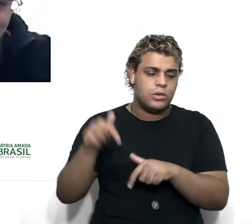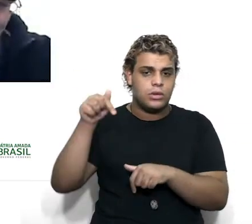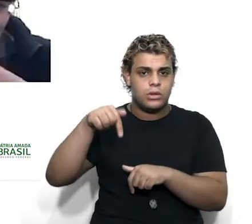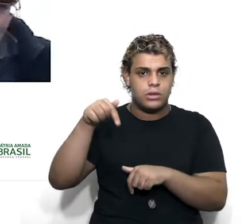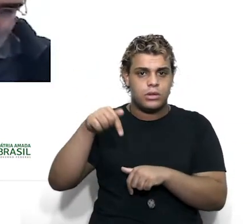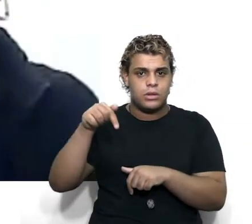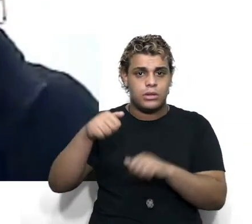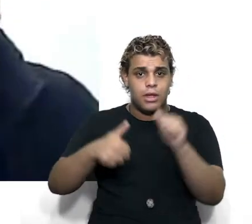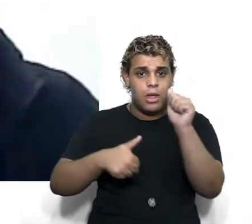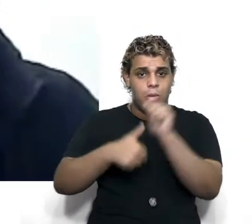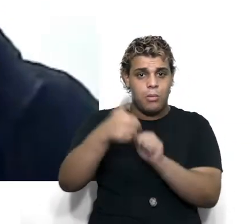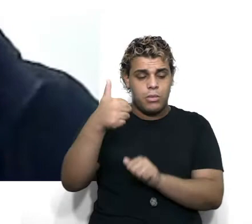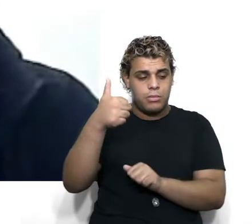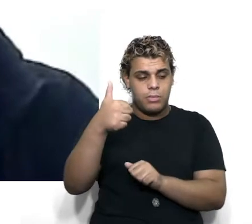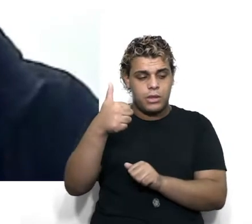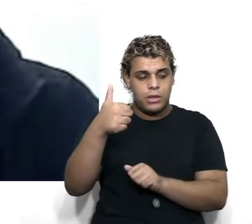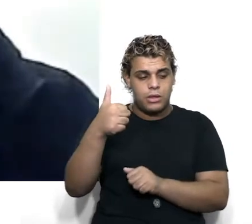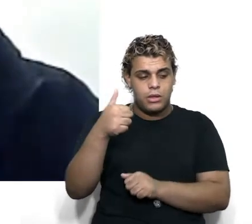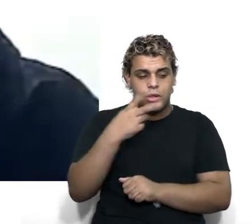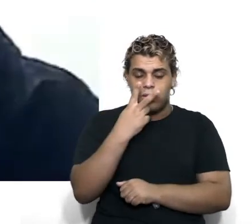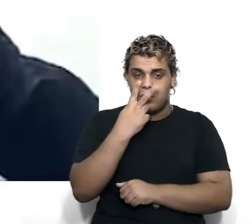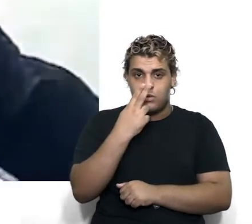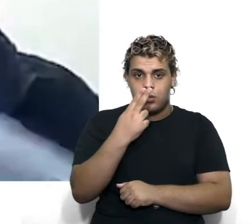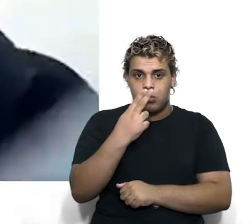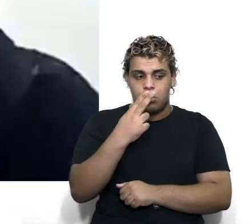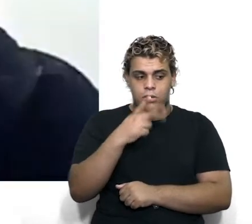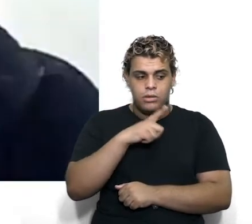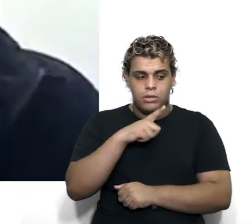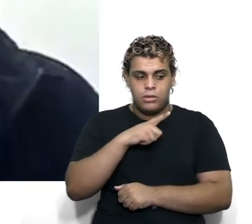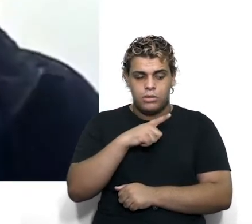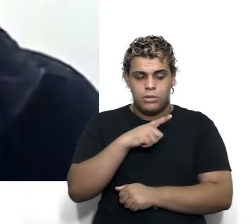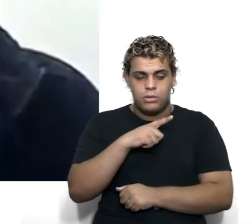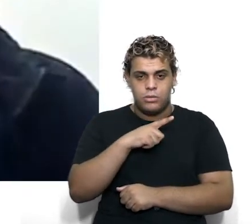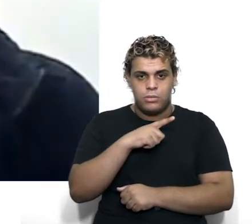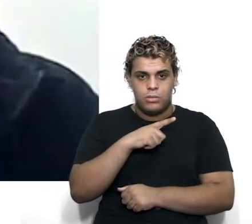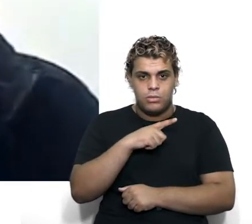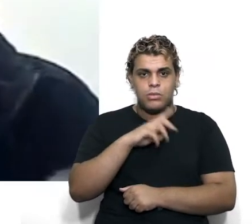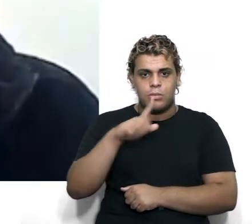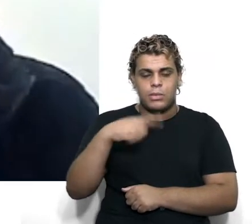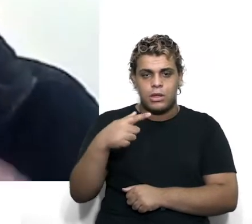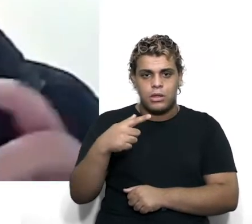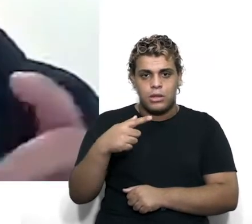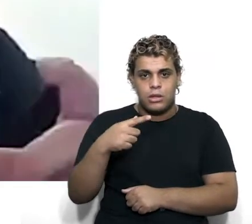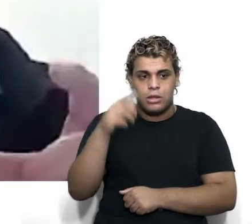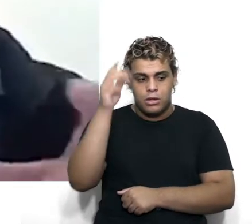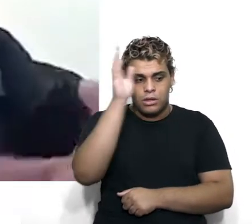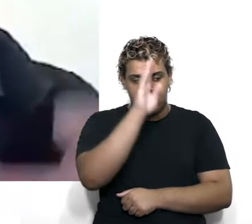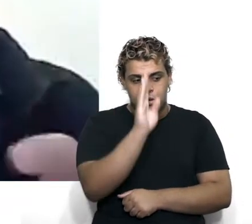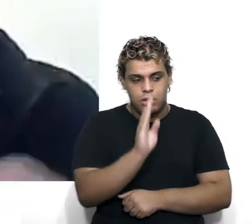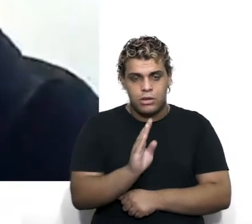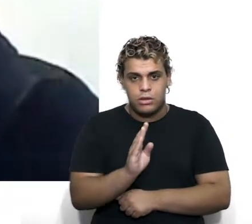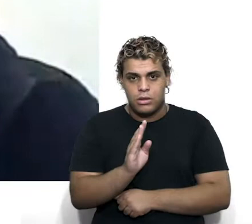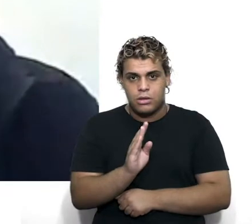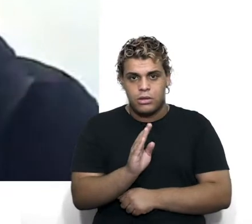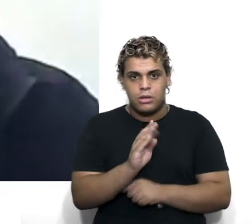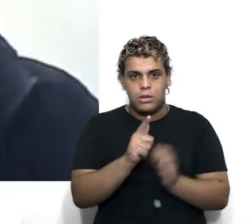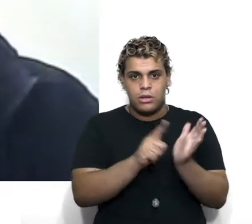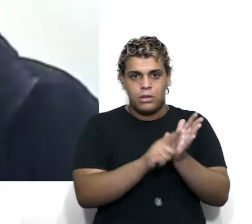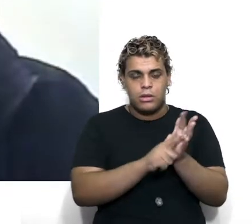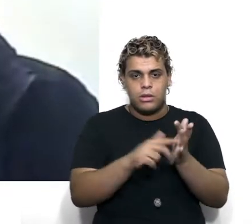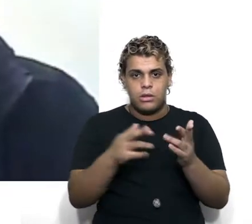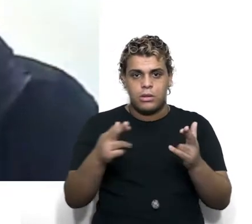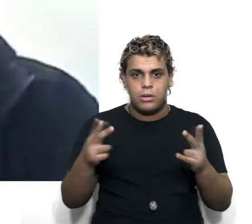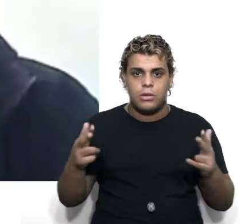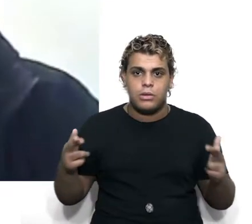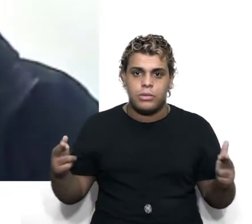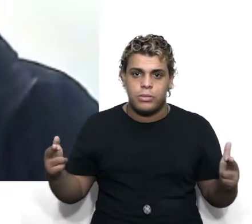livro, Atlas do Corpo e da Imaginação. E no Brasil a capa é diferente. Eu só vi fotografias,